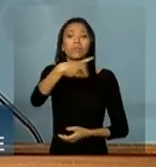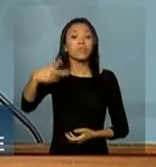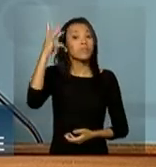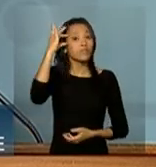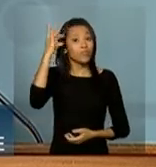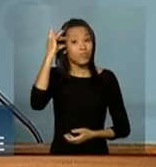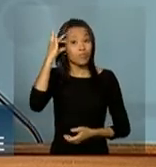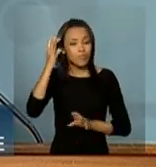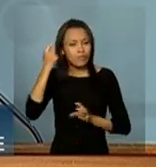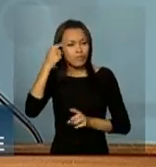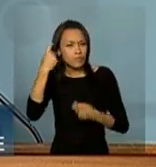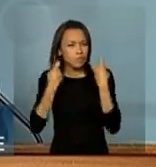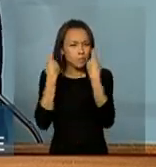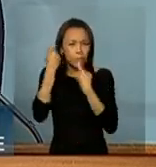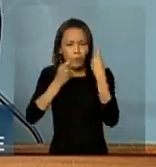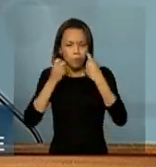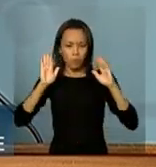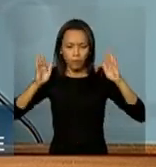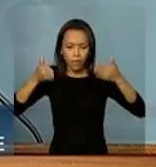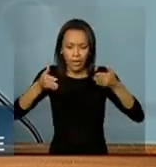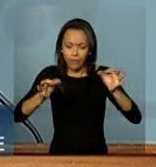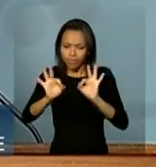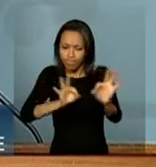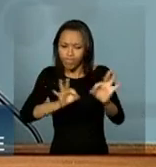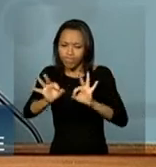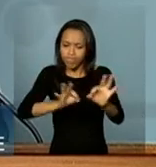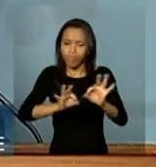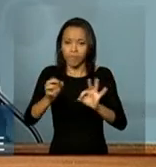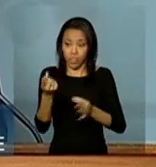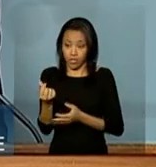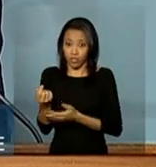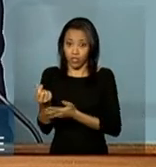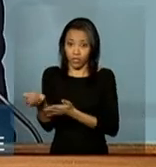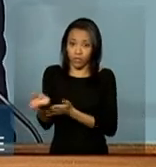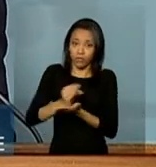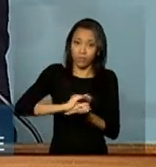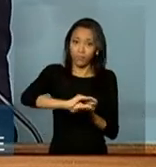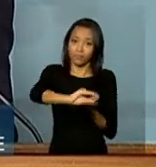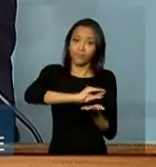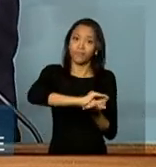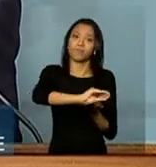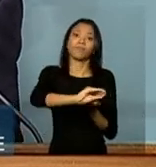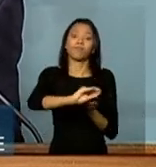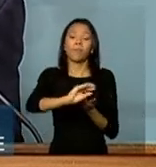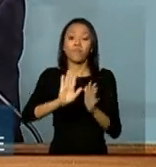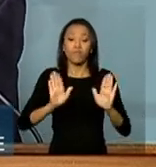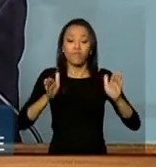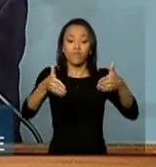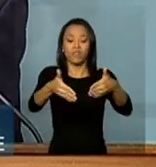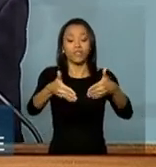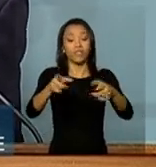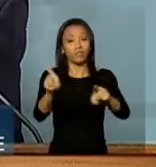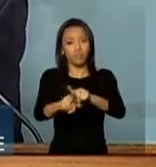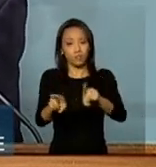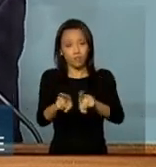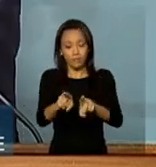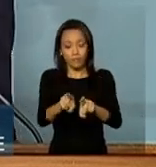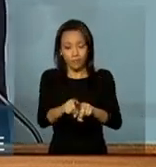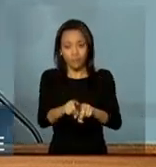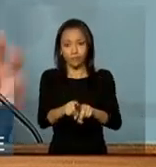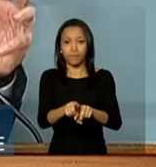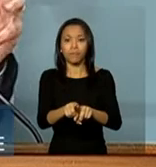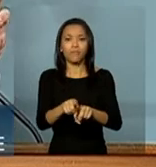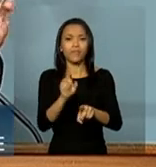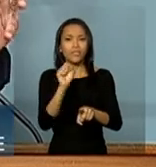disso, de massificar esses recursos, mas também de resgatar